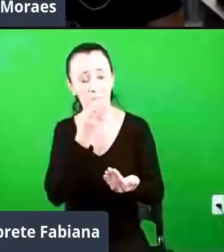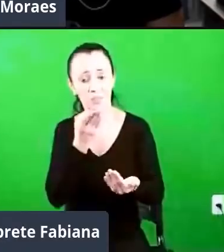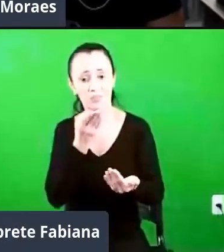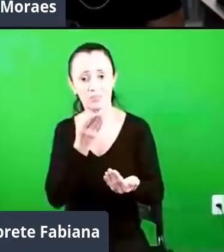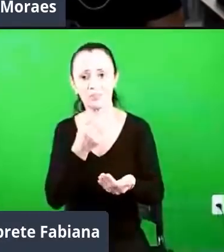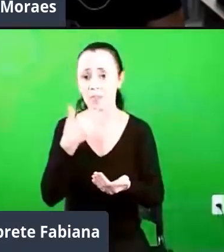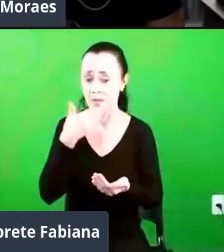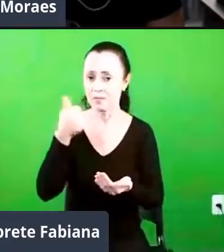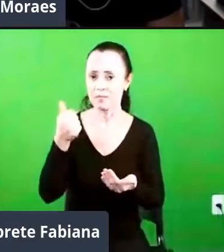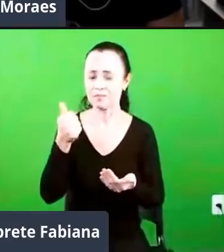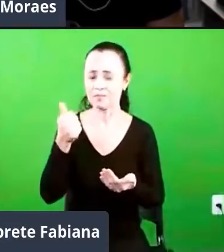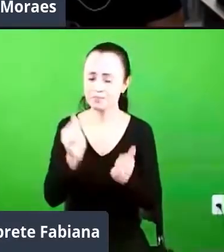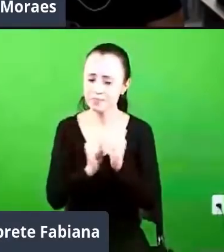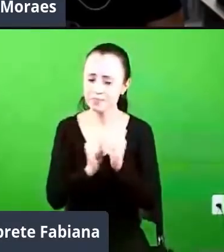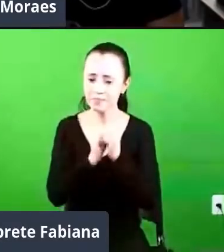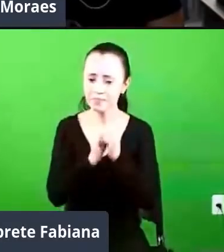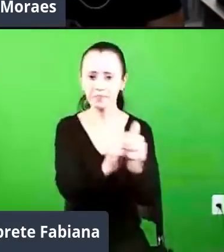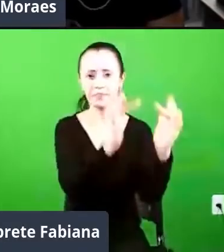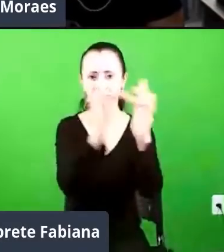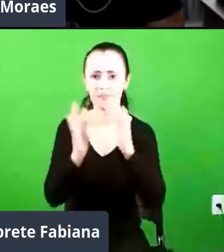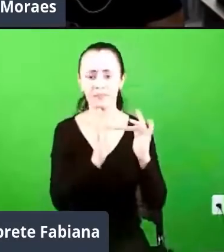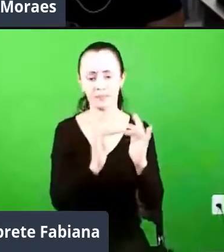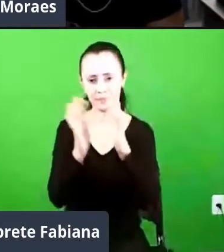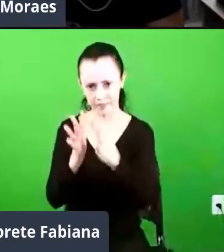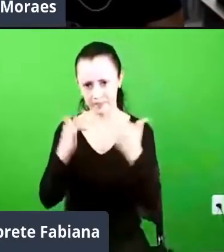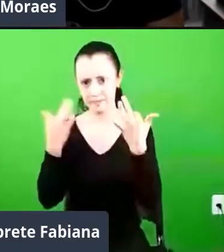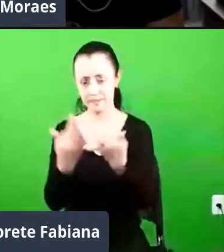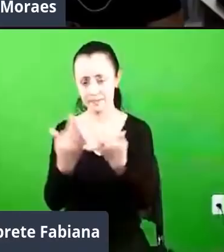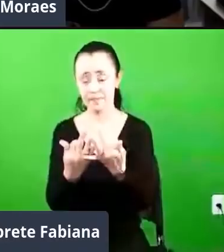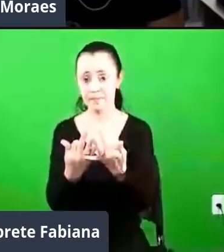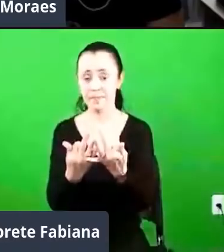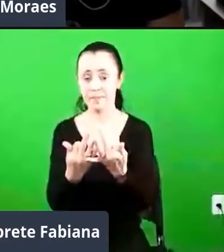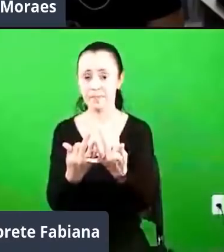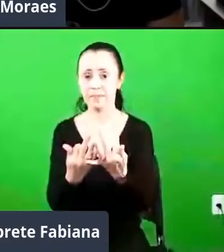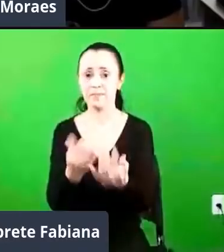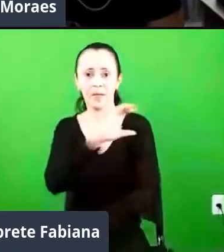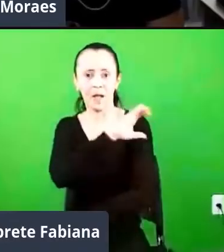Junto com esse contato com os pais, a coordenação também tem apoiado